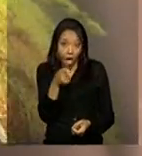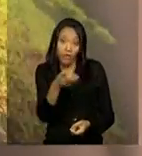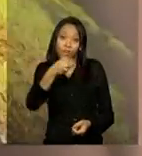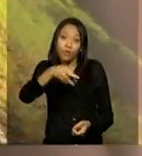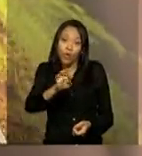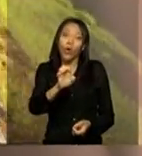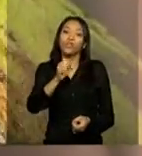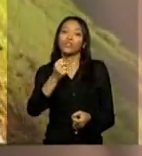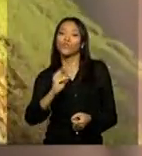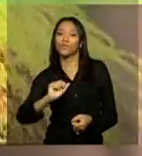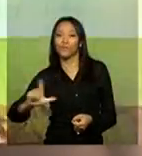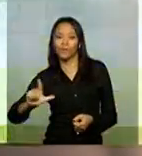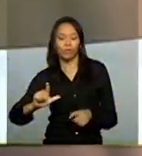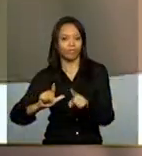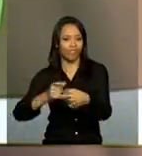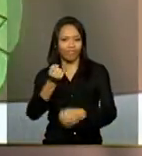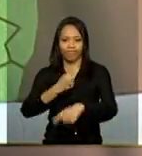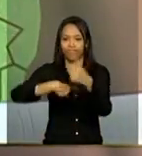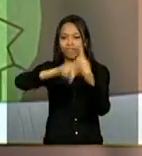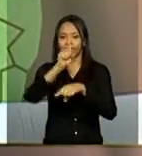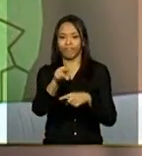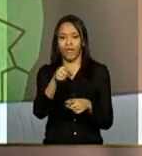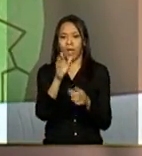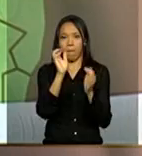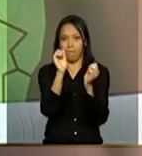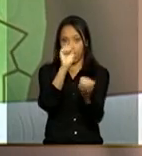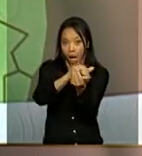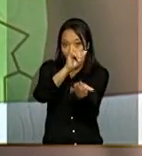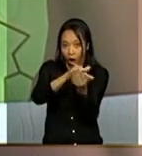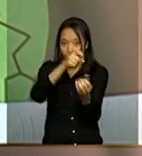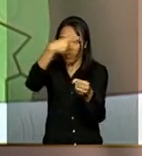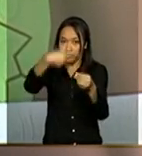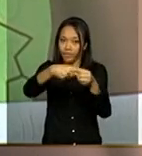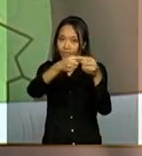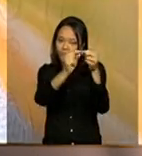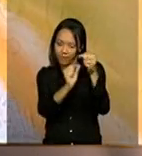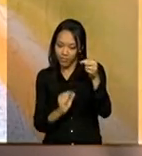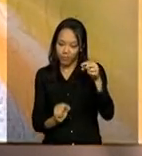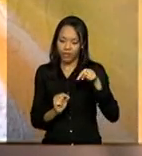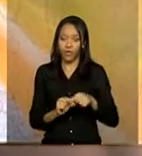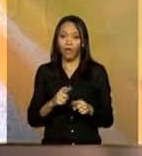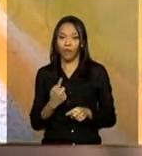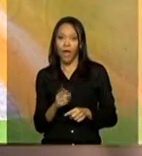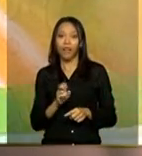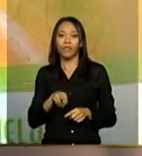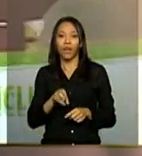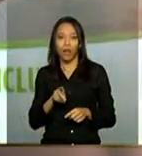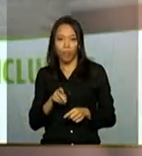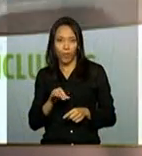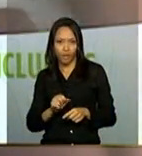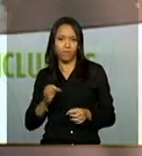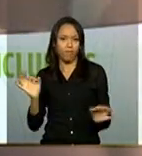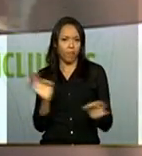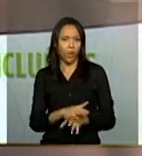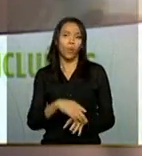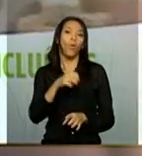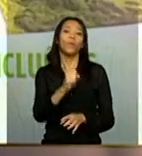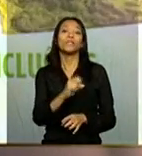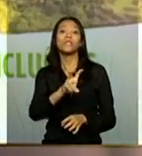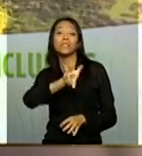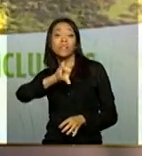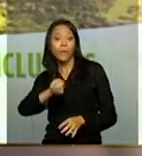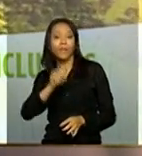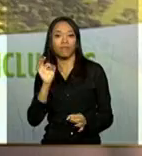conta com grandes avanços. O trecho Palmas-Anápolis já está pronto, completando mais de 850 quilômetros